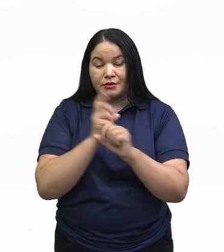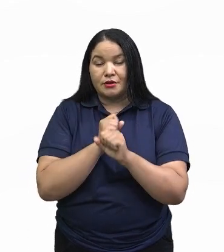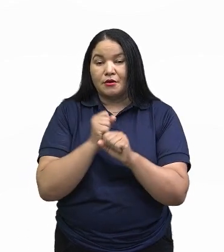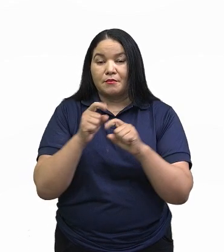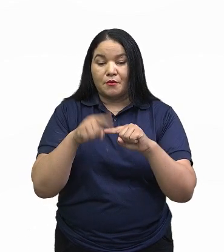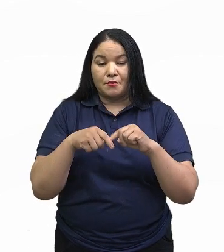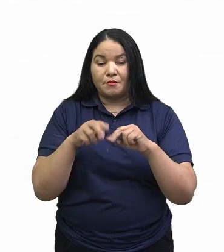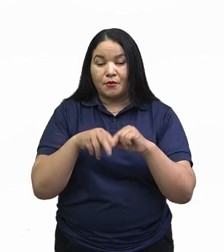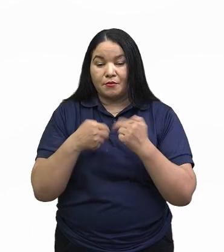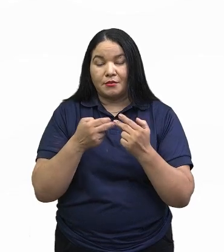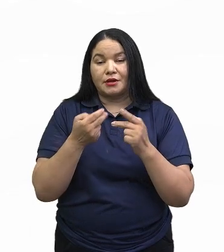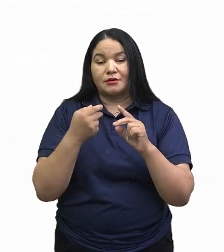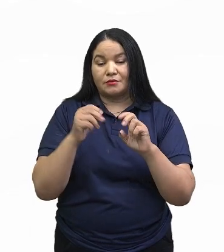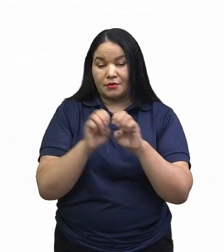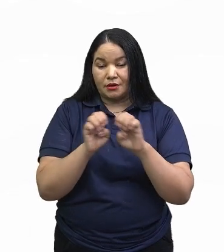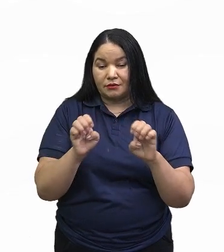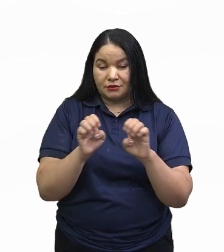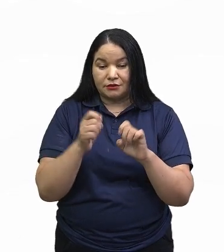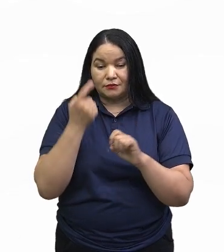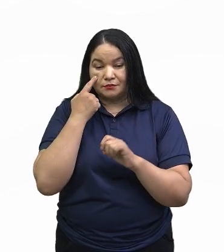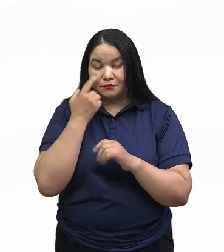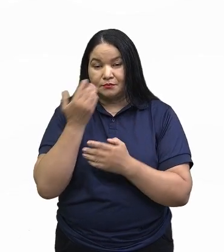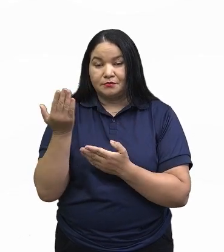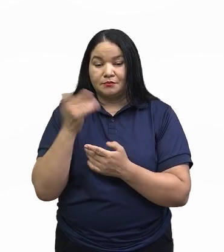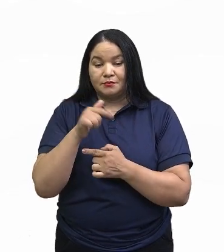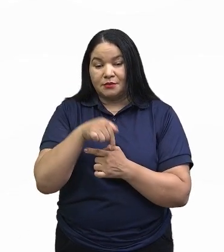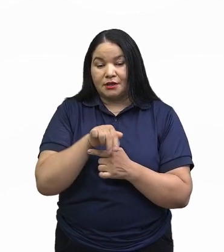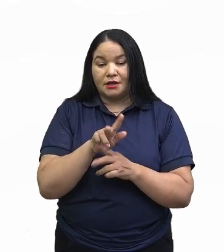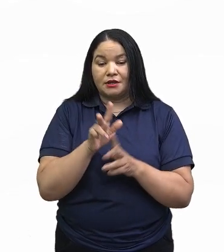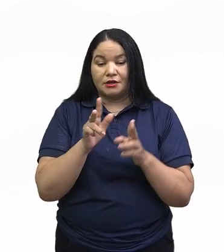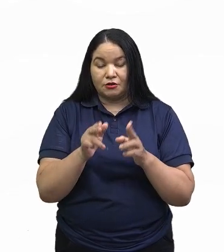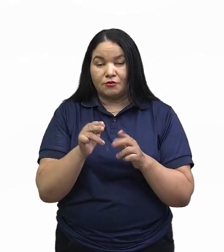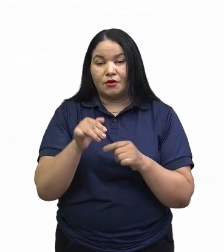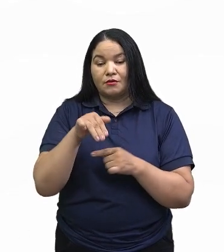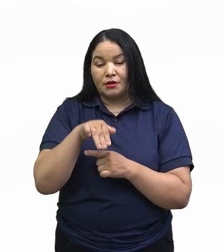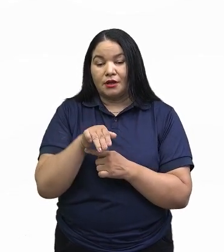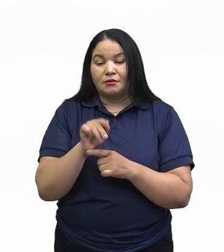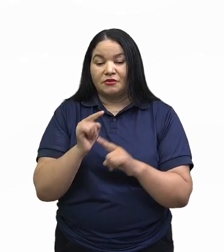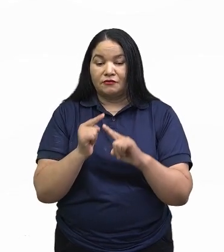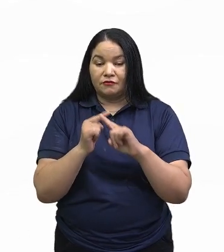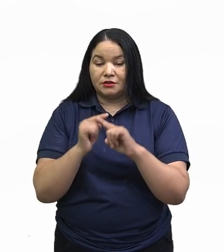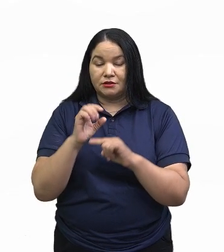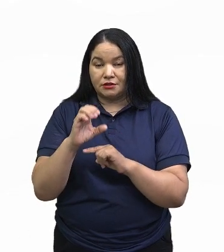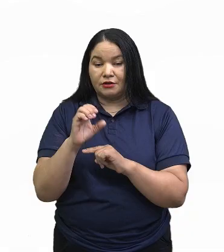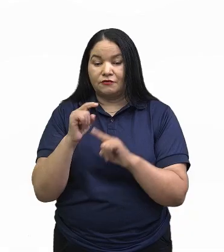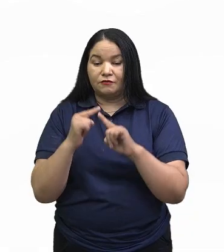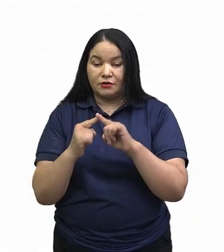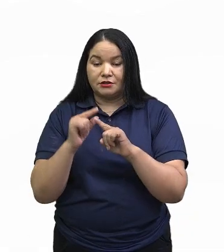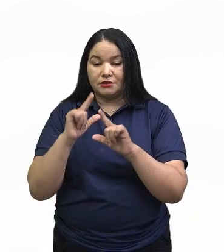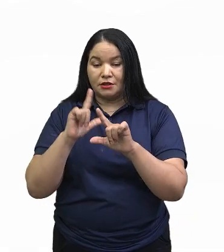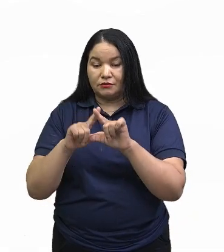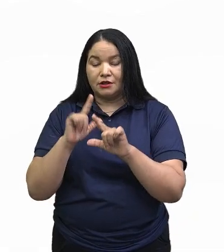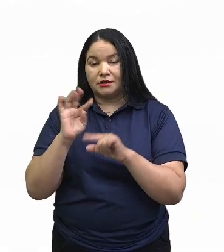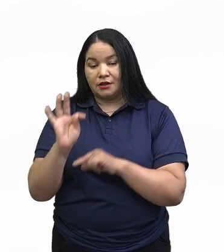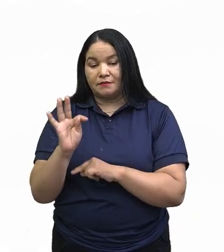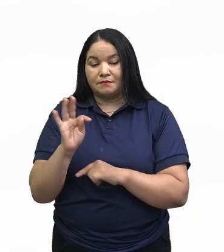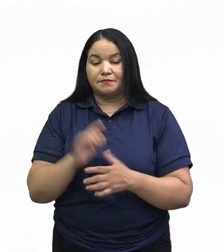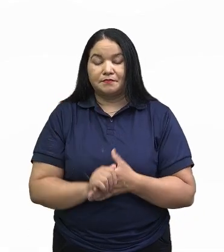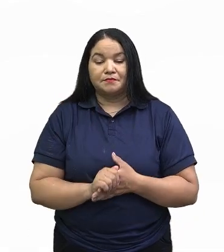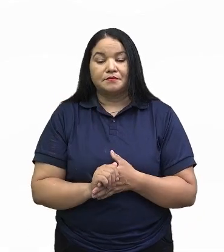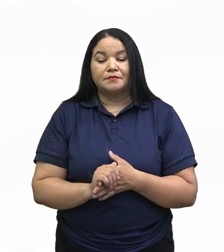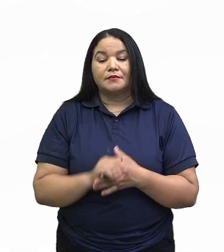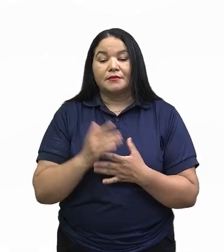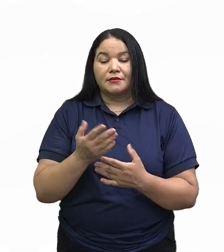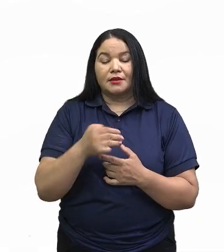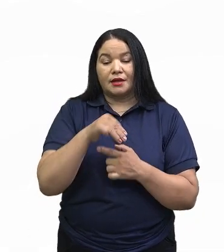equação. A equação está aí para você. Quantidade de calor Q é igual a M vezes C vezes ΔT,